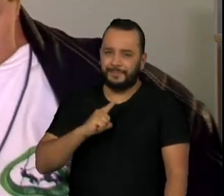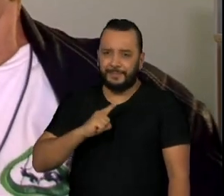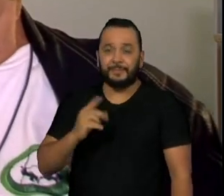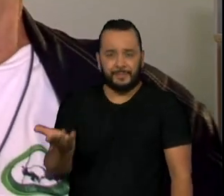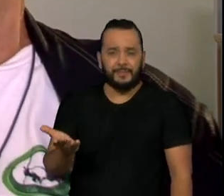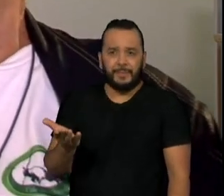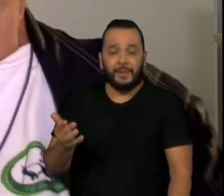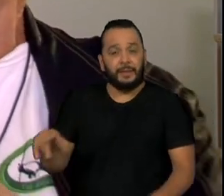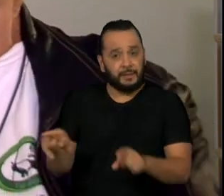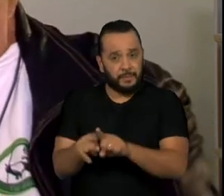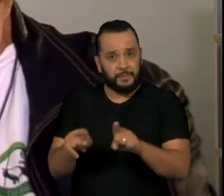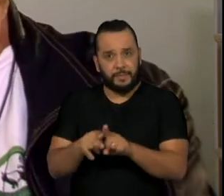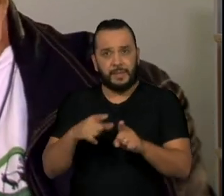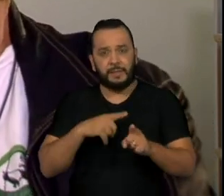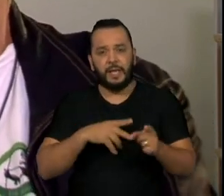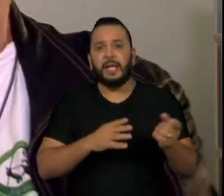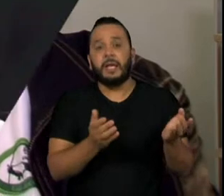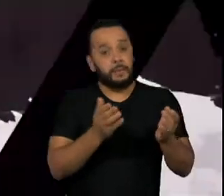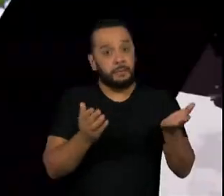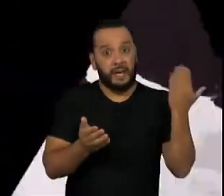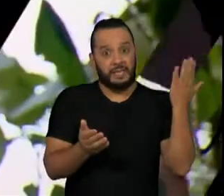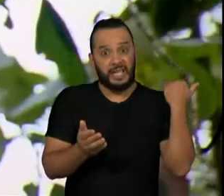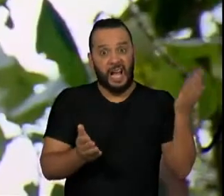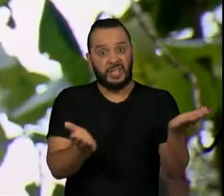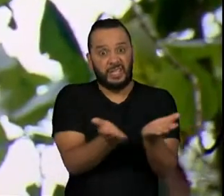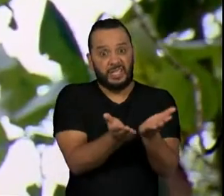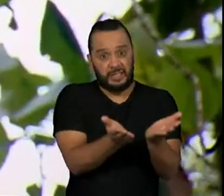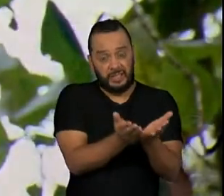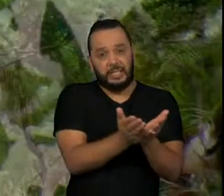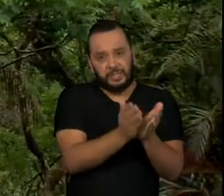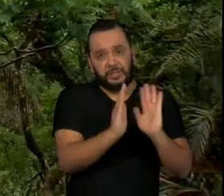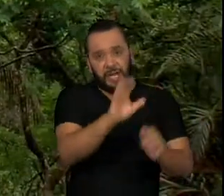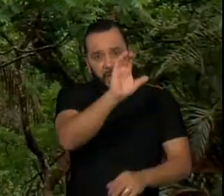o cristianismo que foi imposto ao negro.